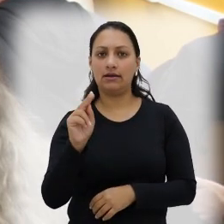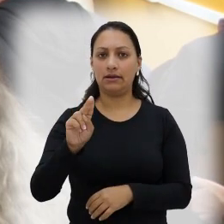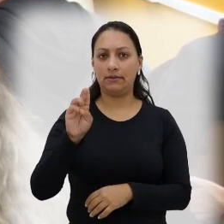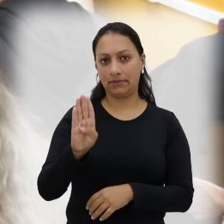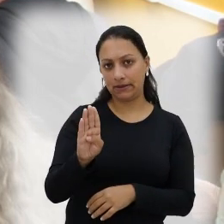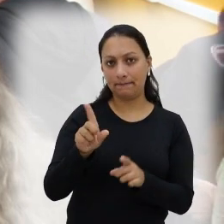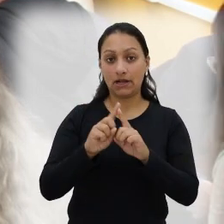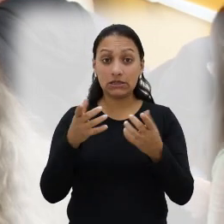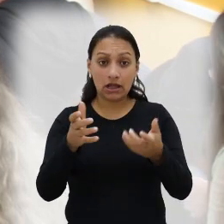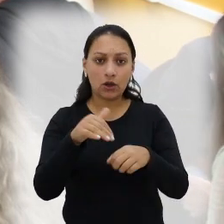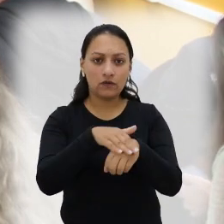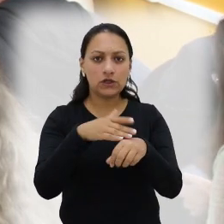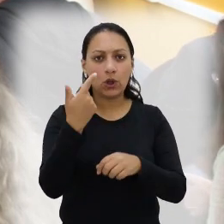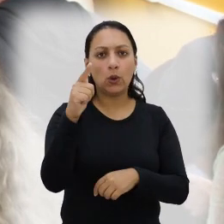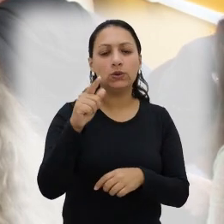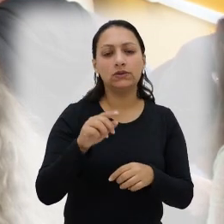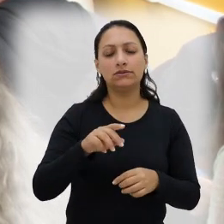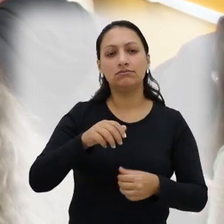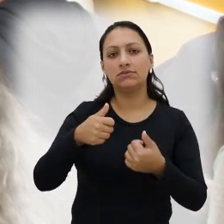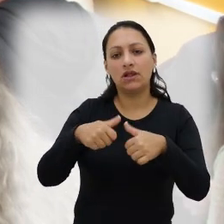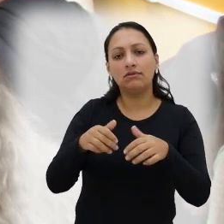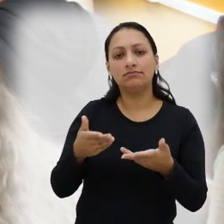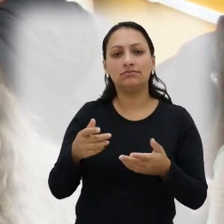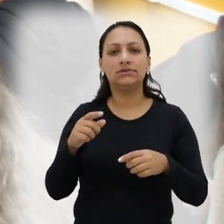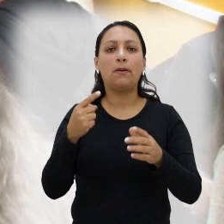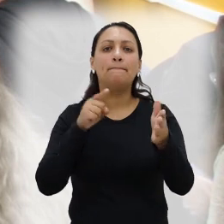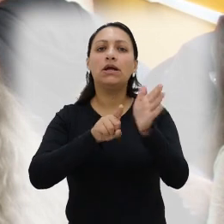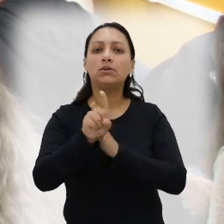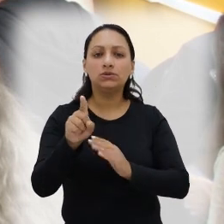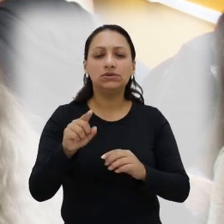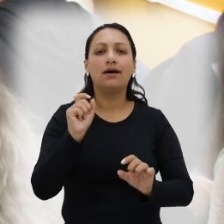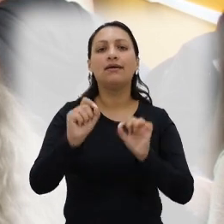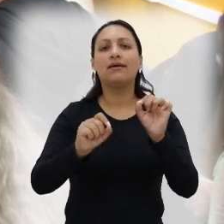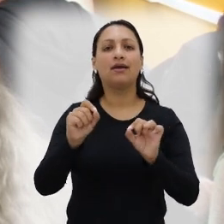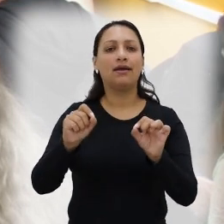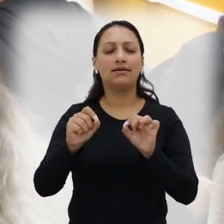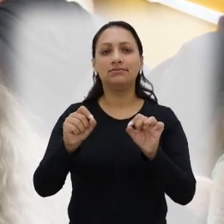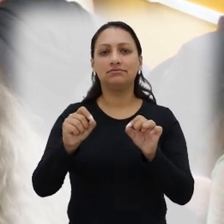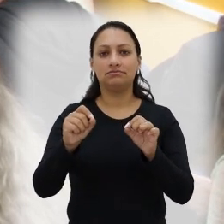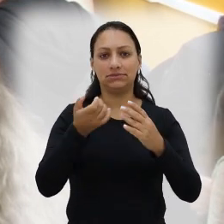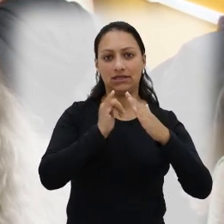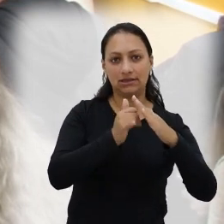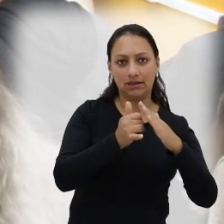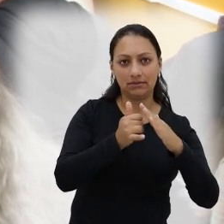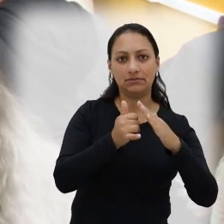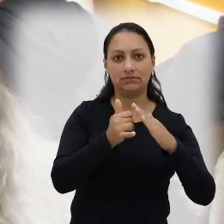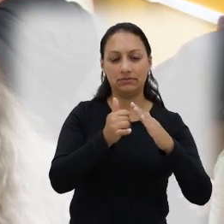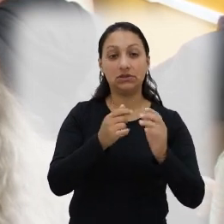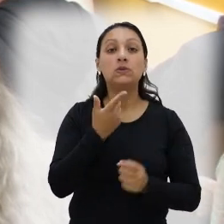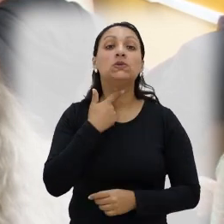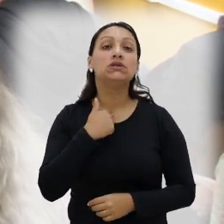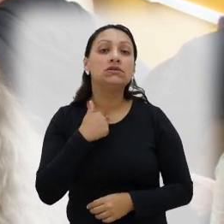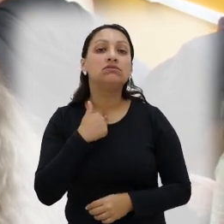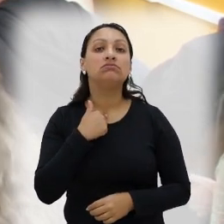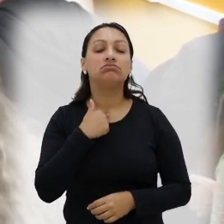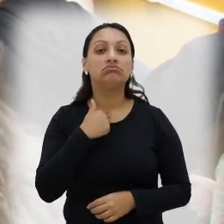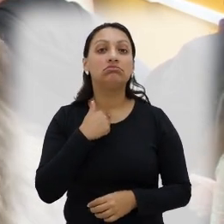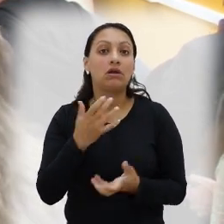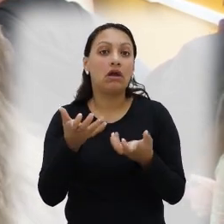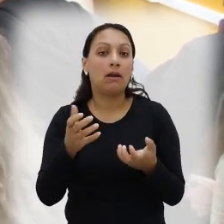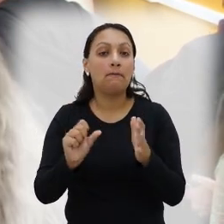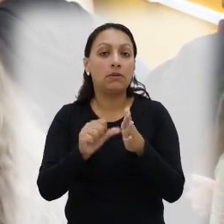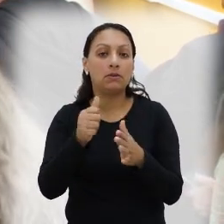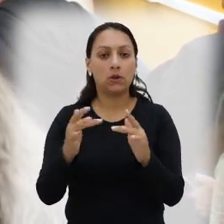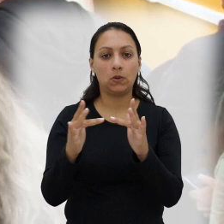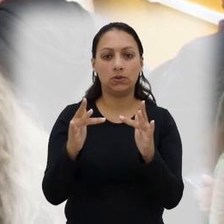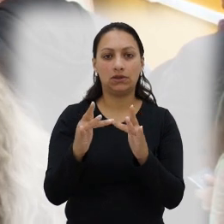quer conversar com outro que não está nesse... Então, a gente pergunta quem são as startups com as quais as âncoras gostariam de ter o primeiro contato. E